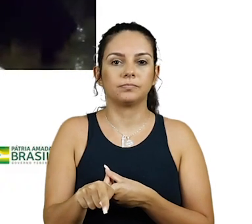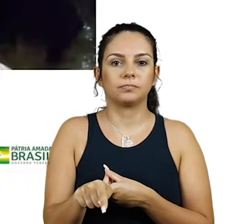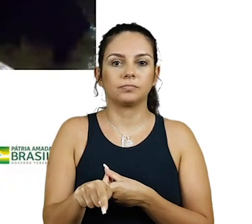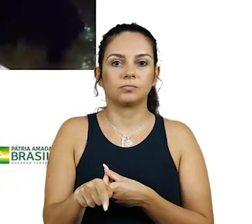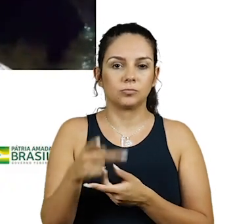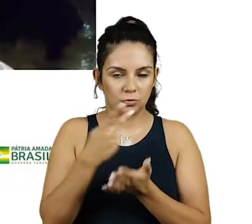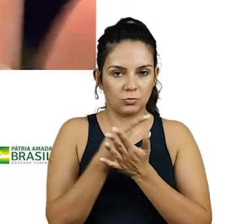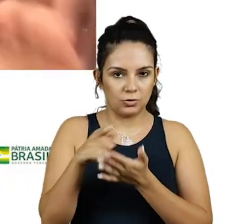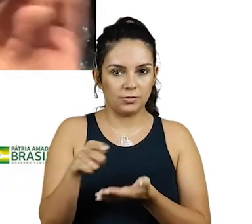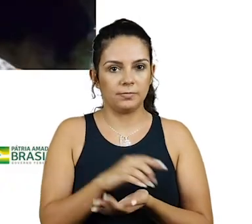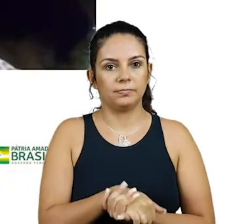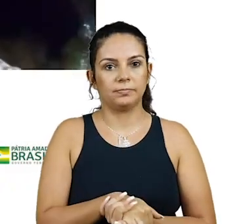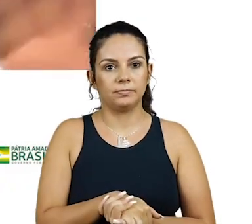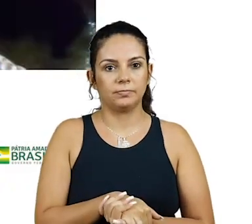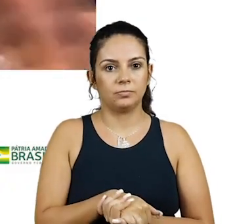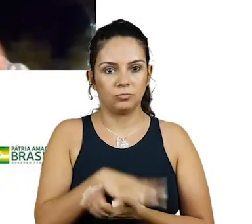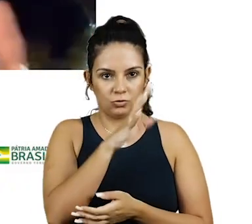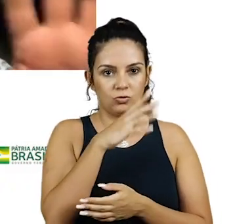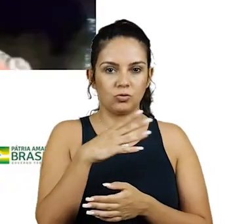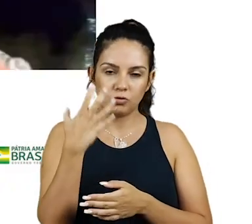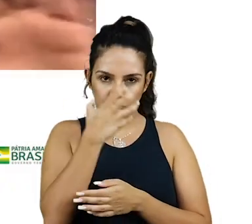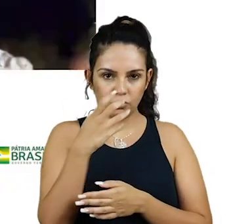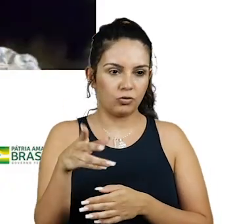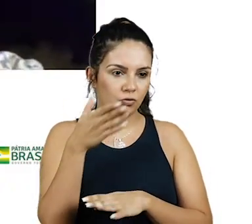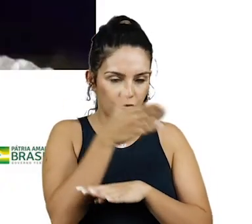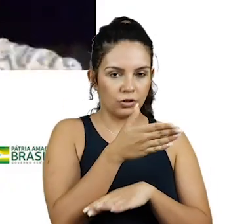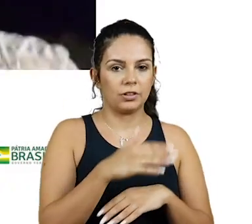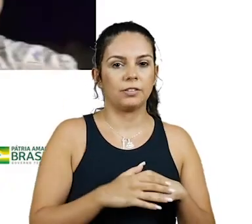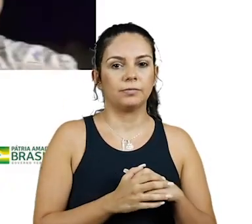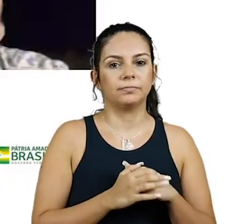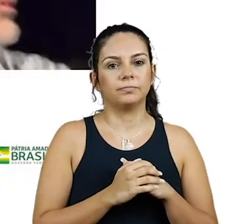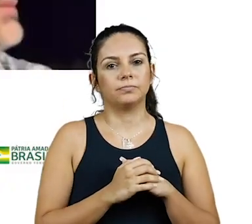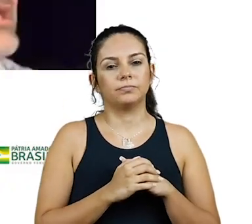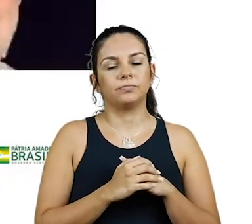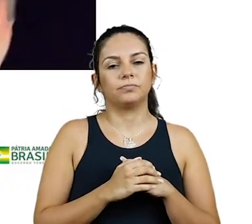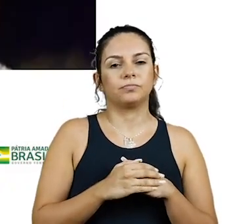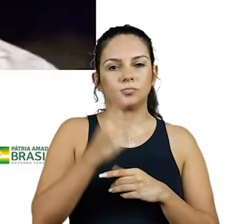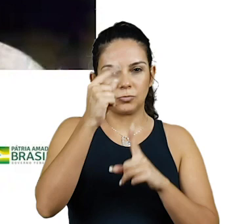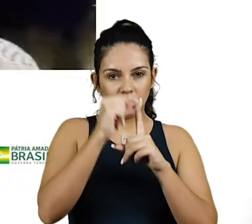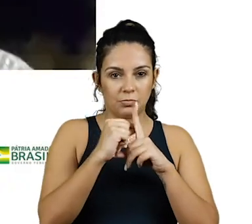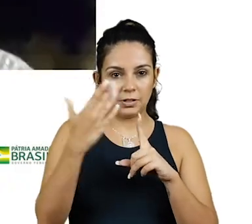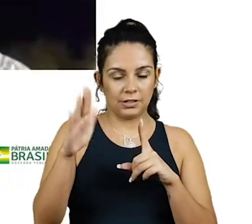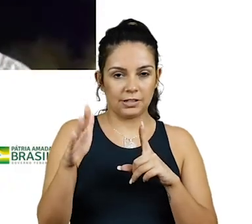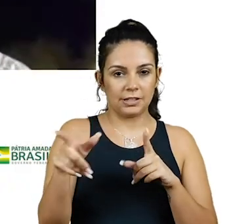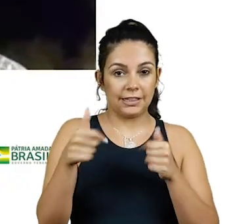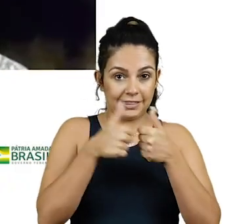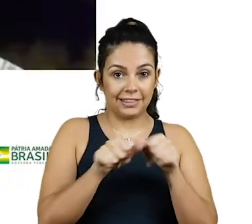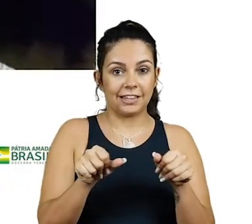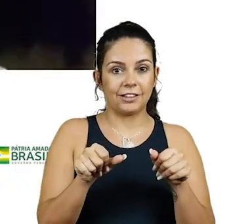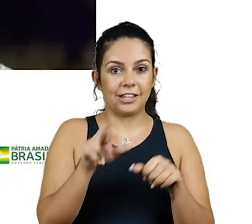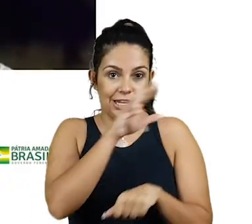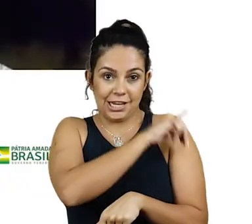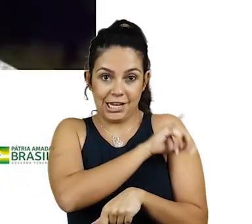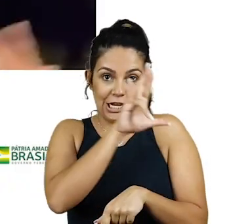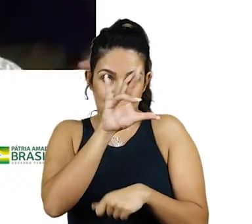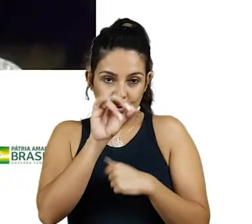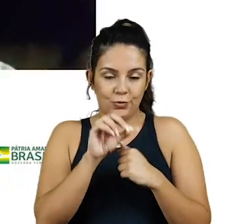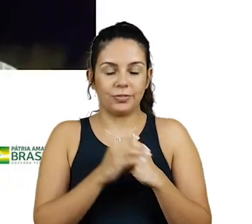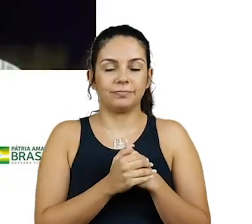a pouco eu te procuro. Vá no meu show. Ela foi no show, mas não aconteceu nada. Dali a um mês, mais ou menos, ela estava lá no Rio de